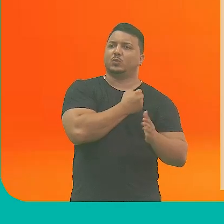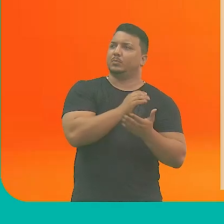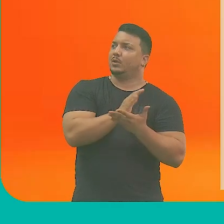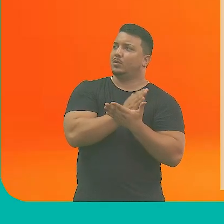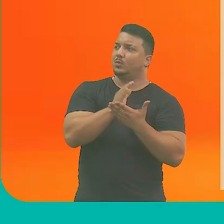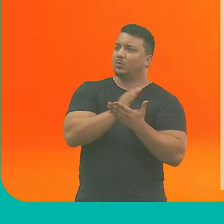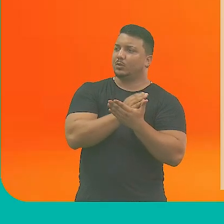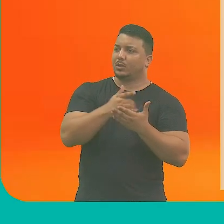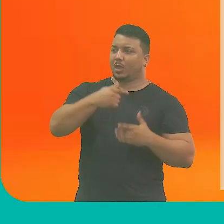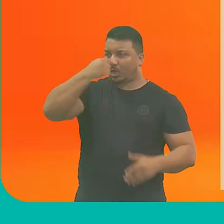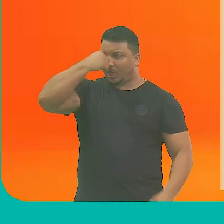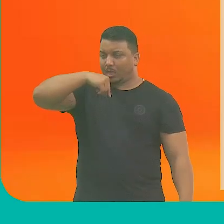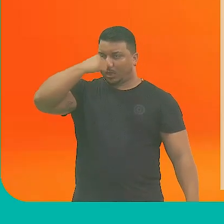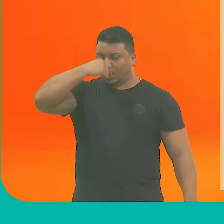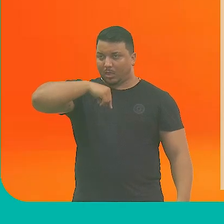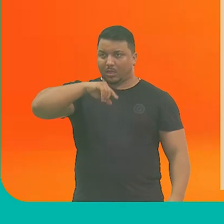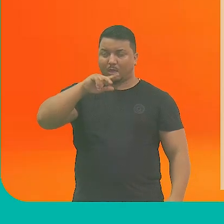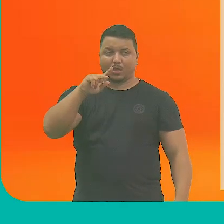gripe